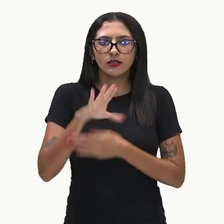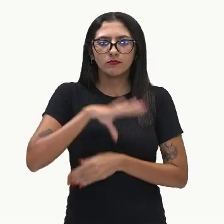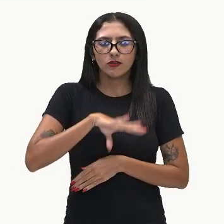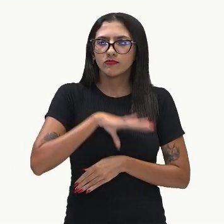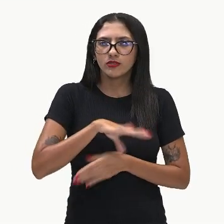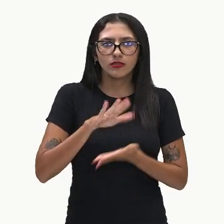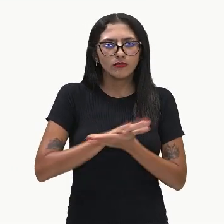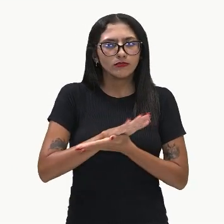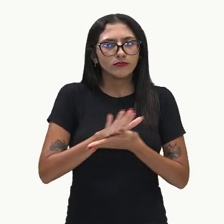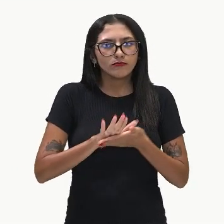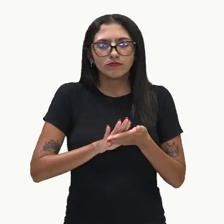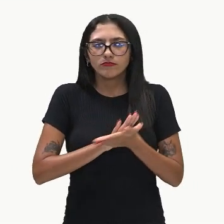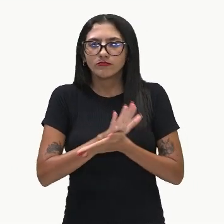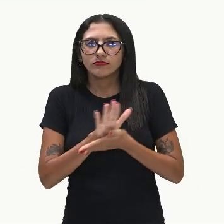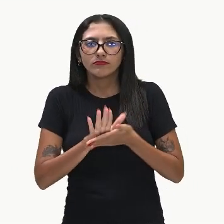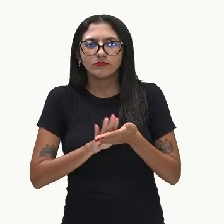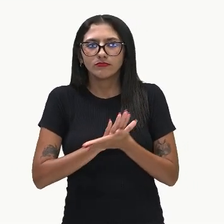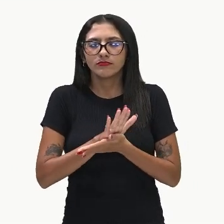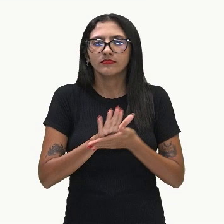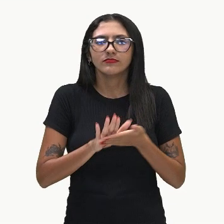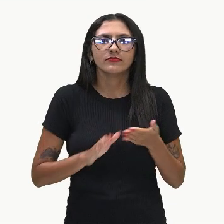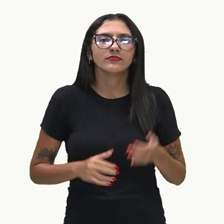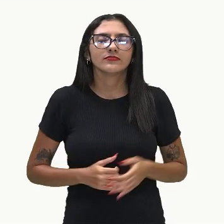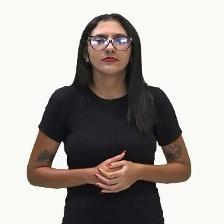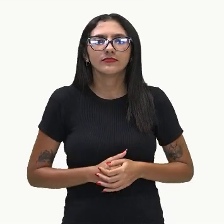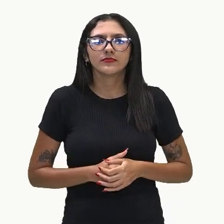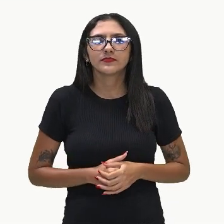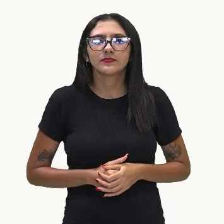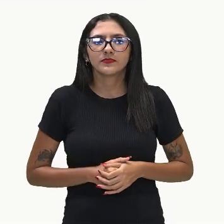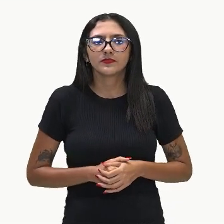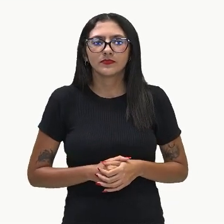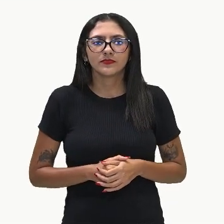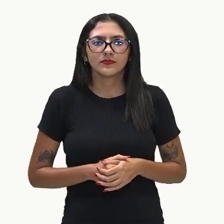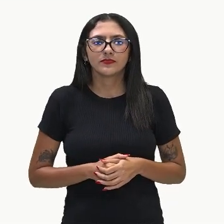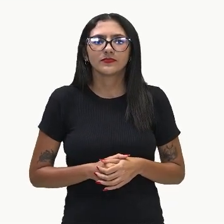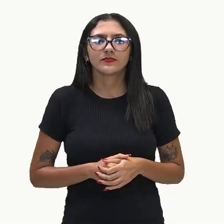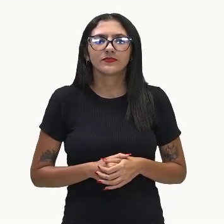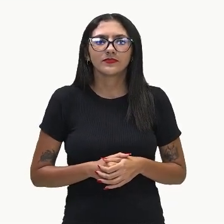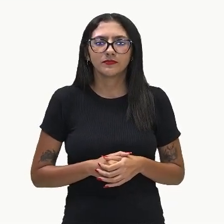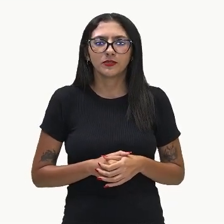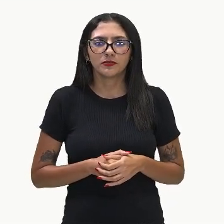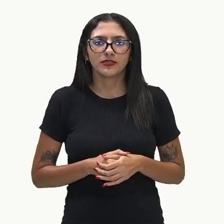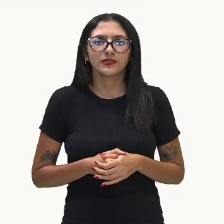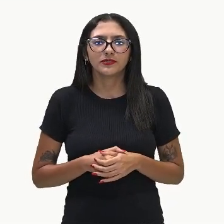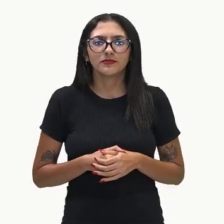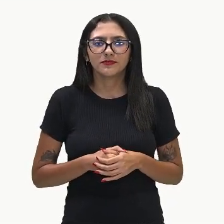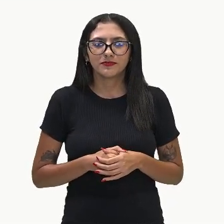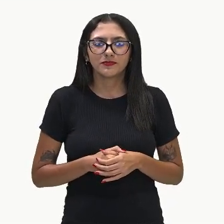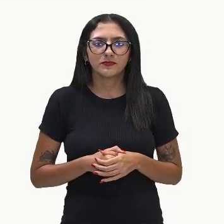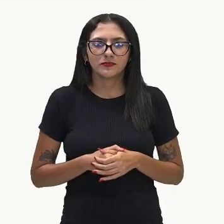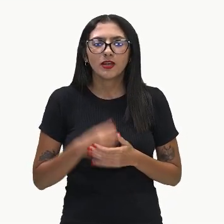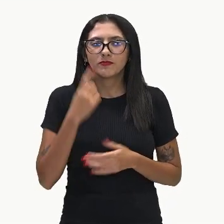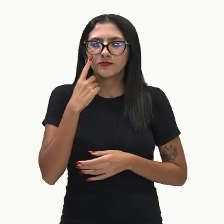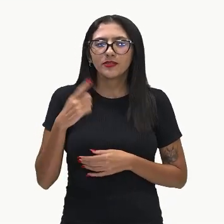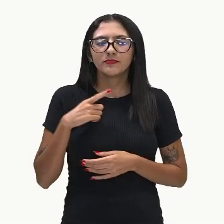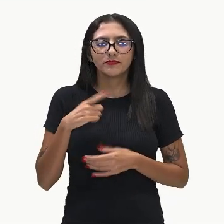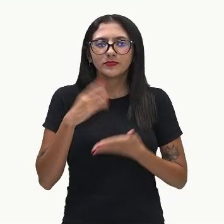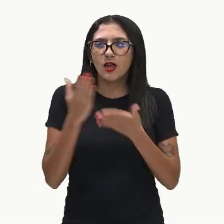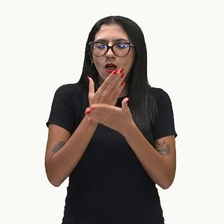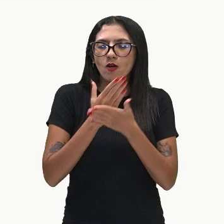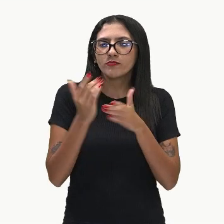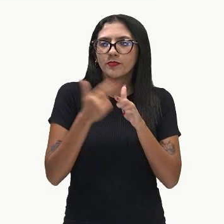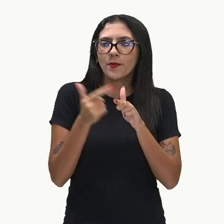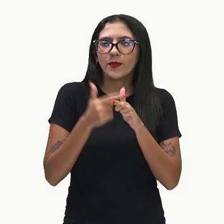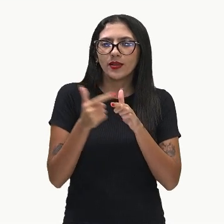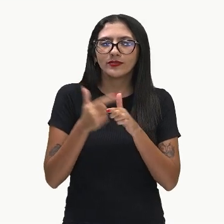do hormônio, da testosterona. Tá bom? Então, isso aí são, olha só como é alguns problemas que podem acontecer. Ó,